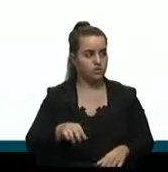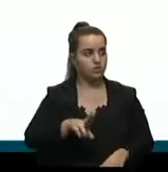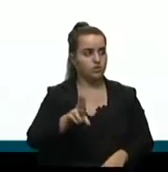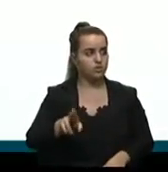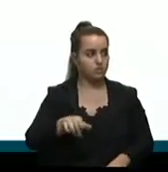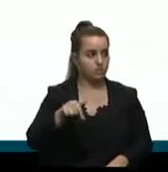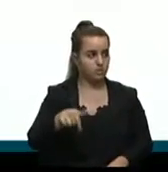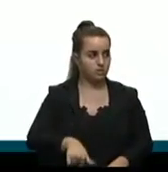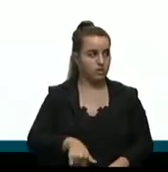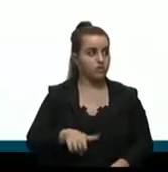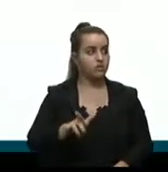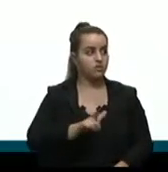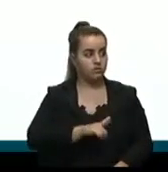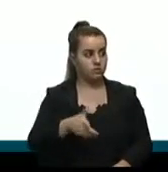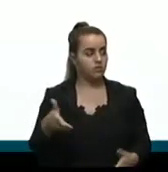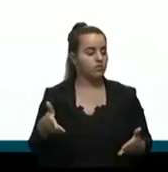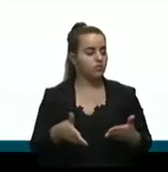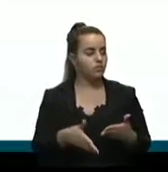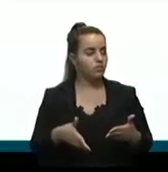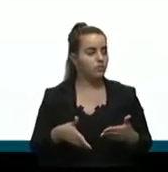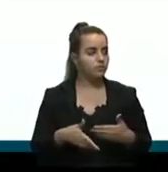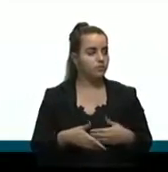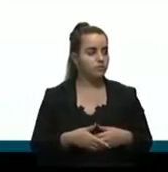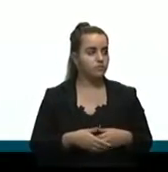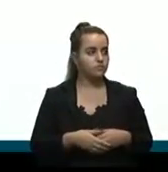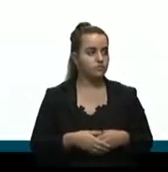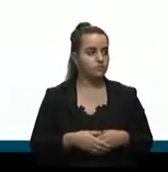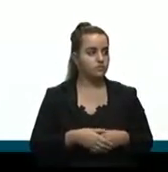fórmula, temos